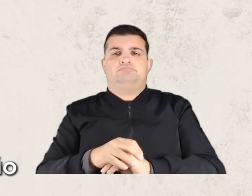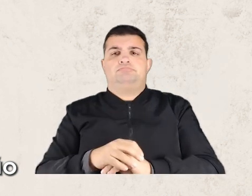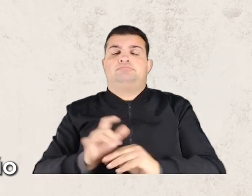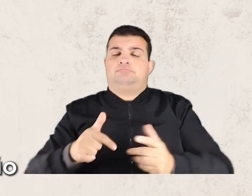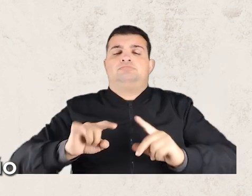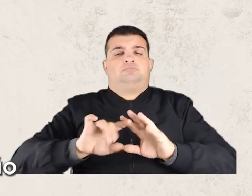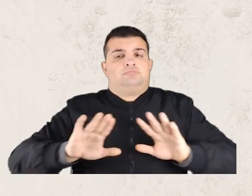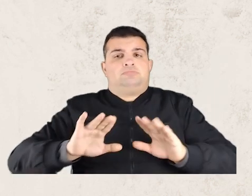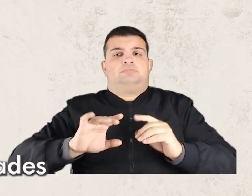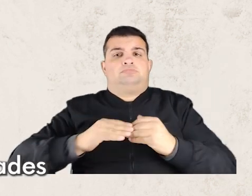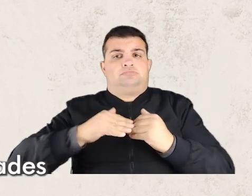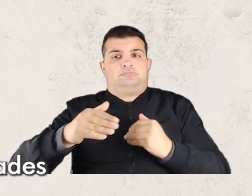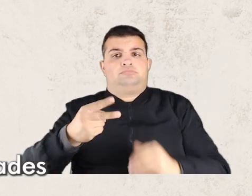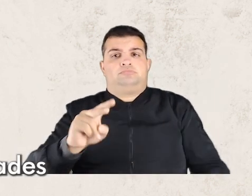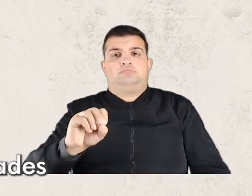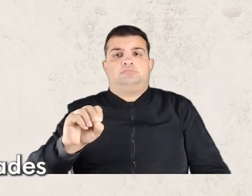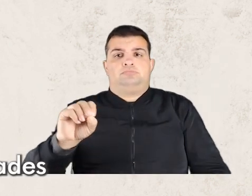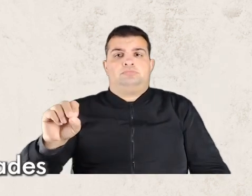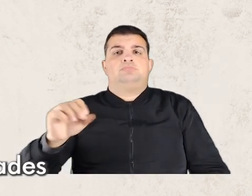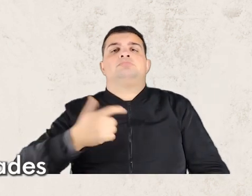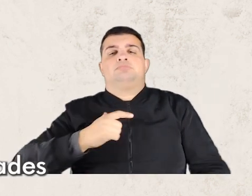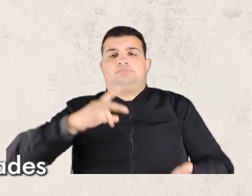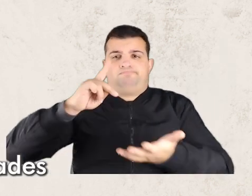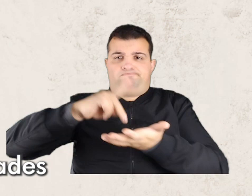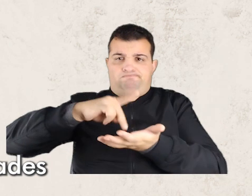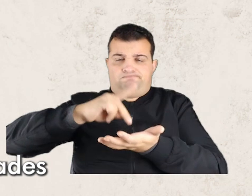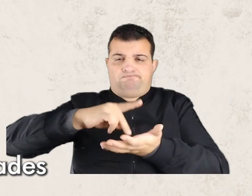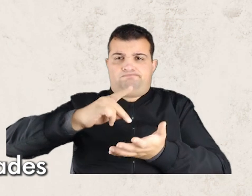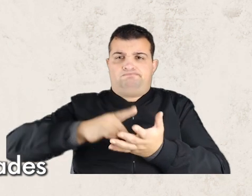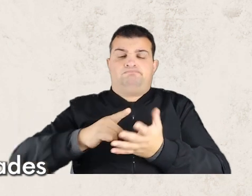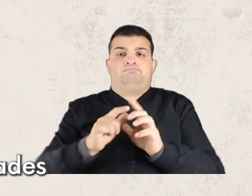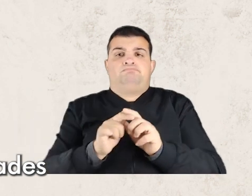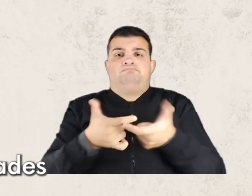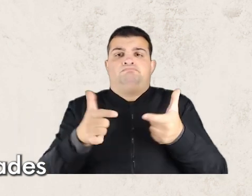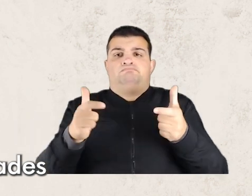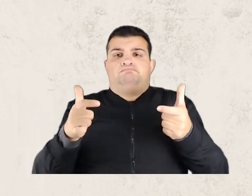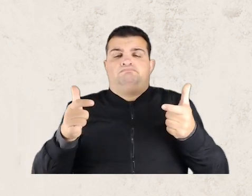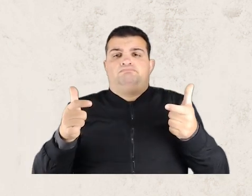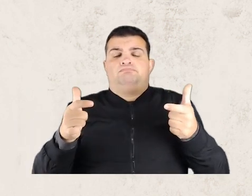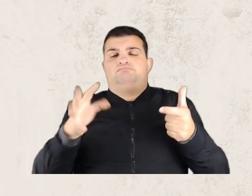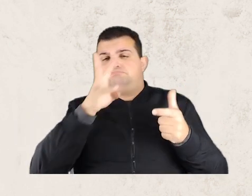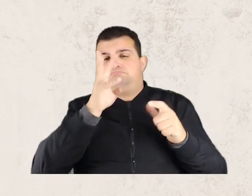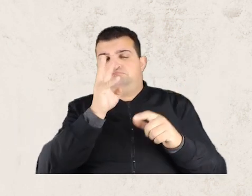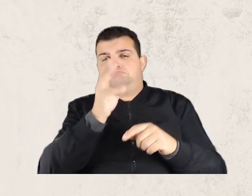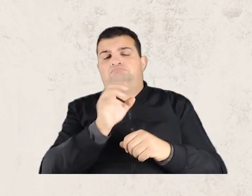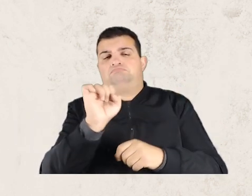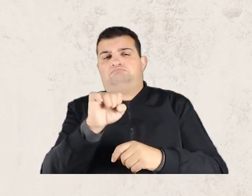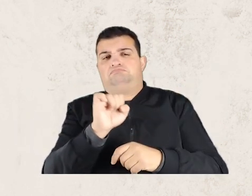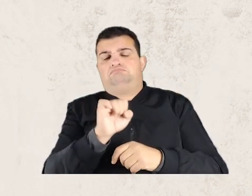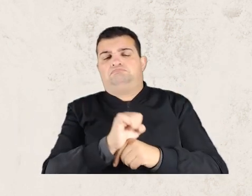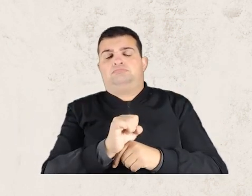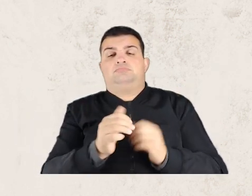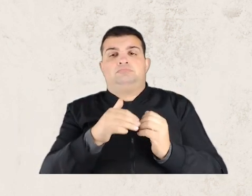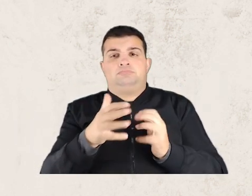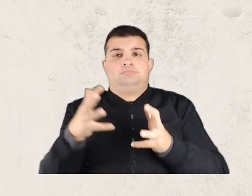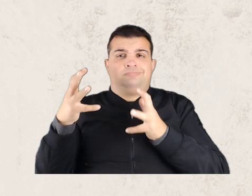sociedade em que nós vivemos, na direção do rompimento das desigualdades por uma sociedade mais justa e igualitária. É só